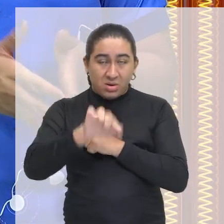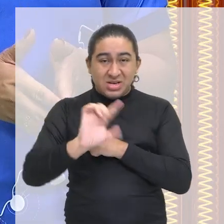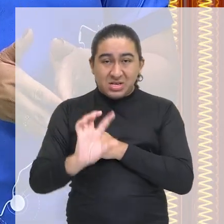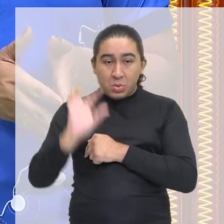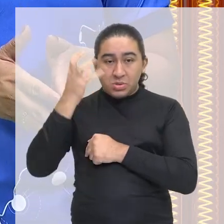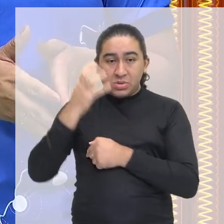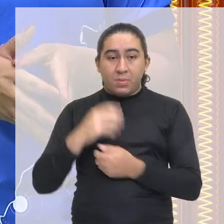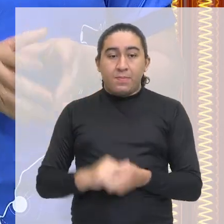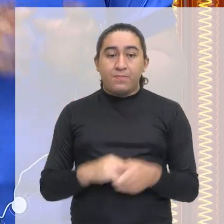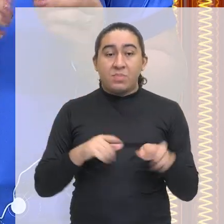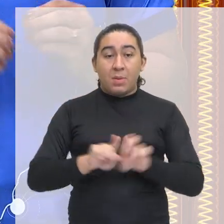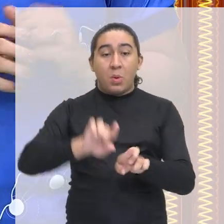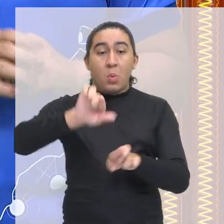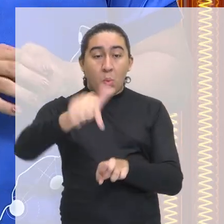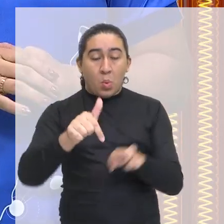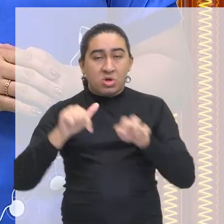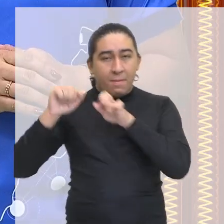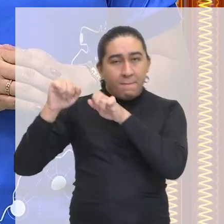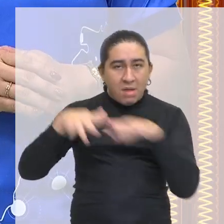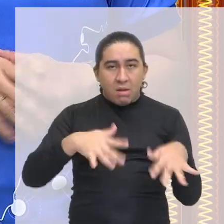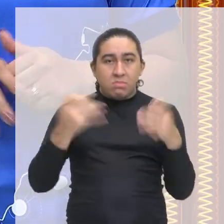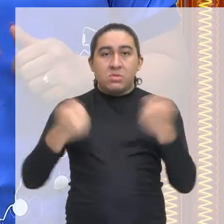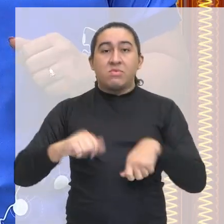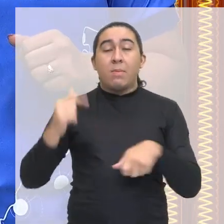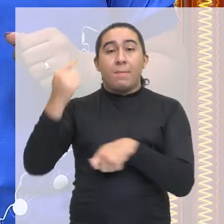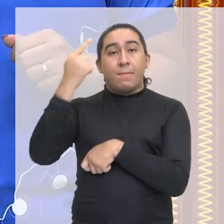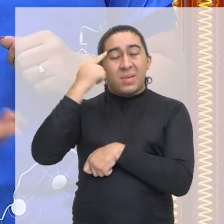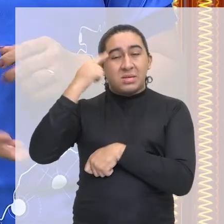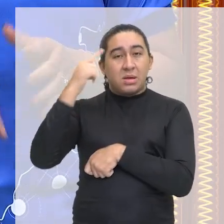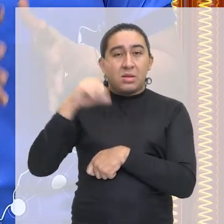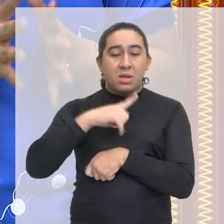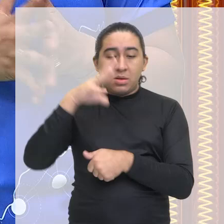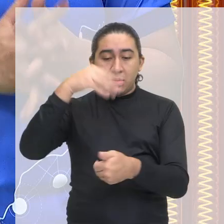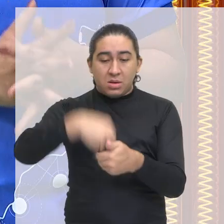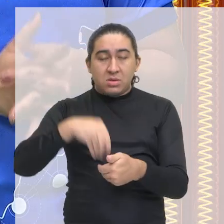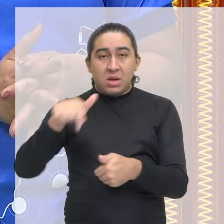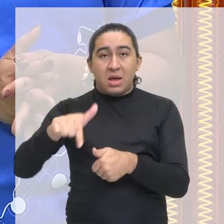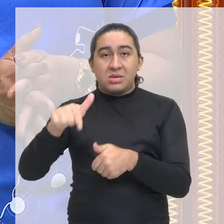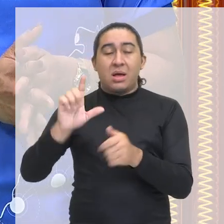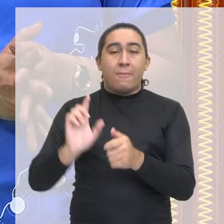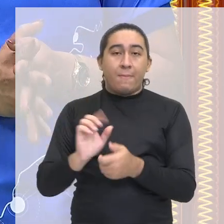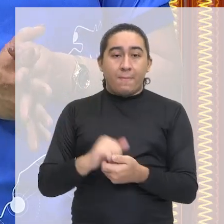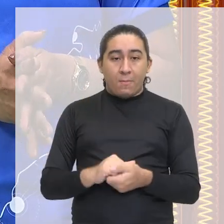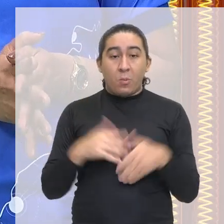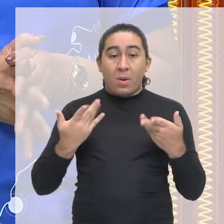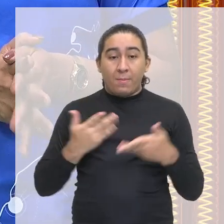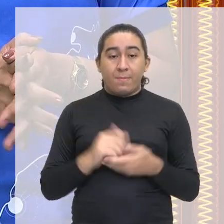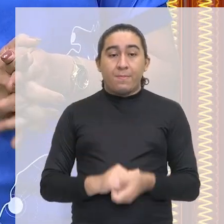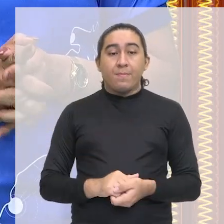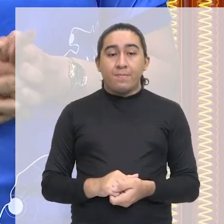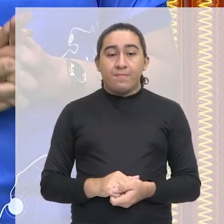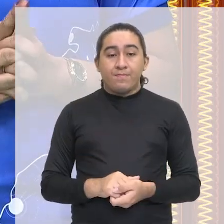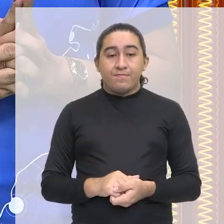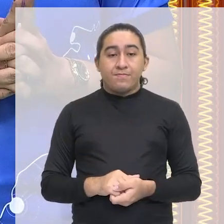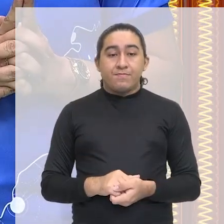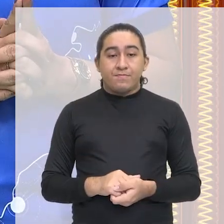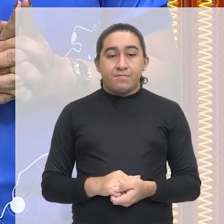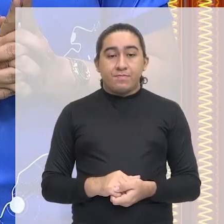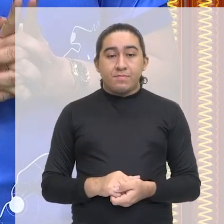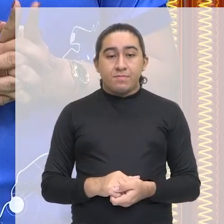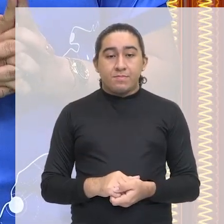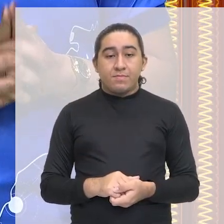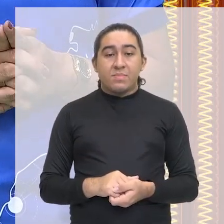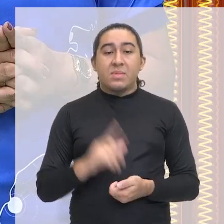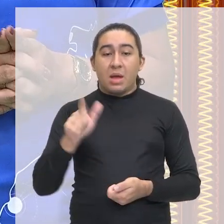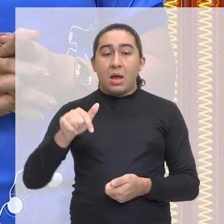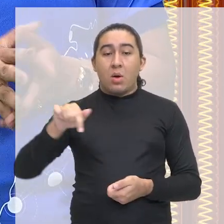essa dominação inglesa. Outro movimento também de campanha notável dentro do processo de descolonização da Índia é o